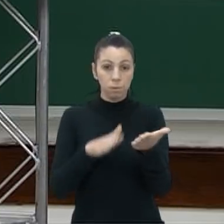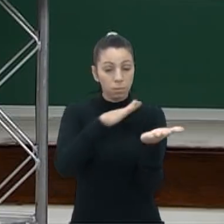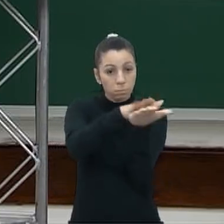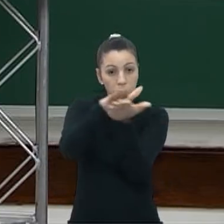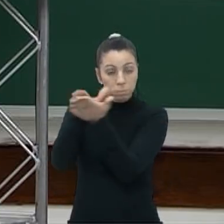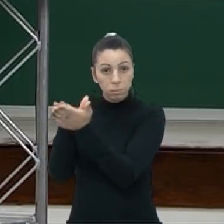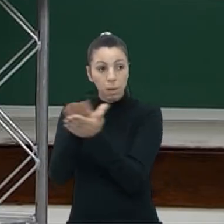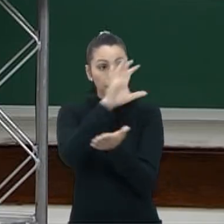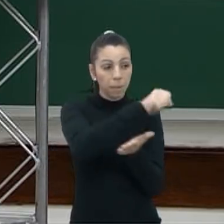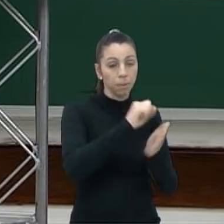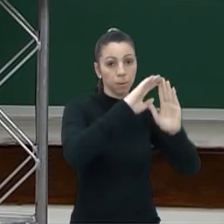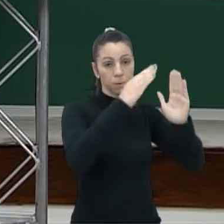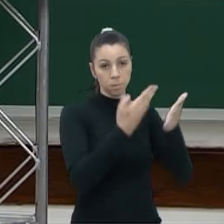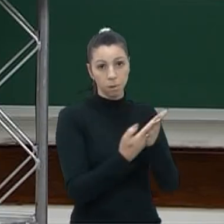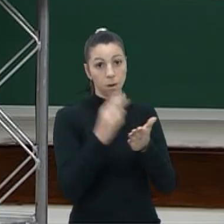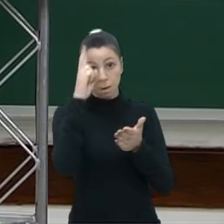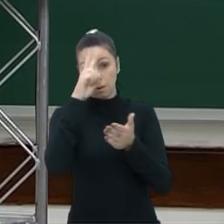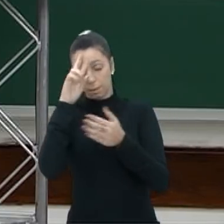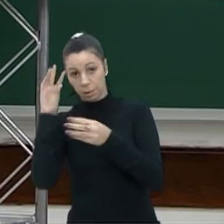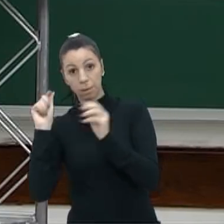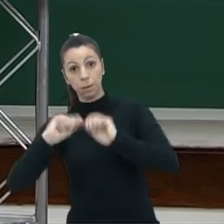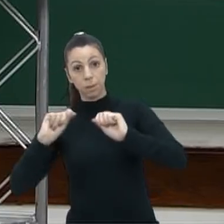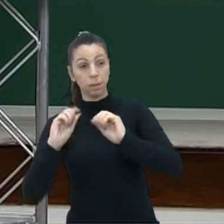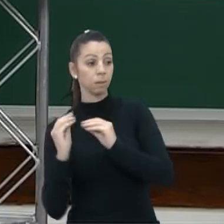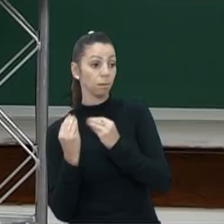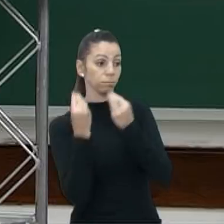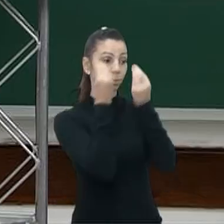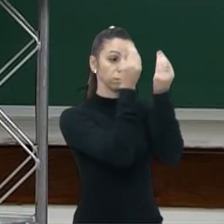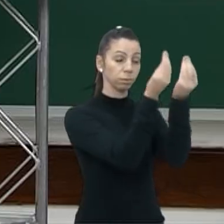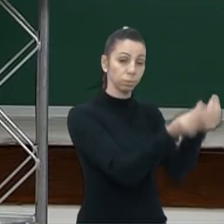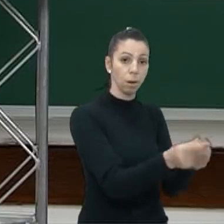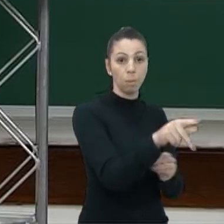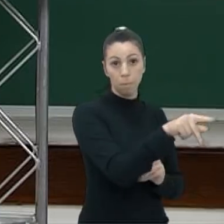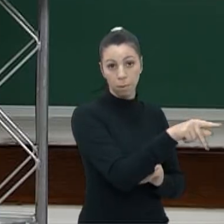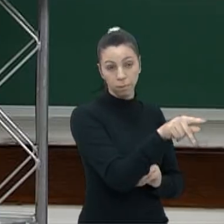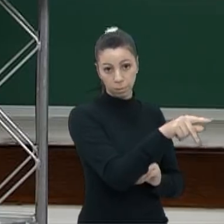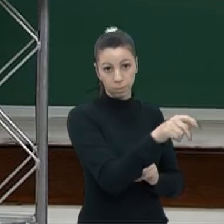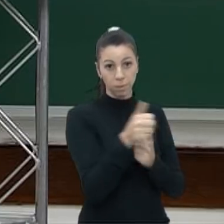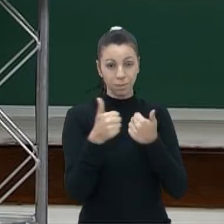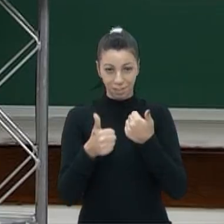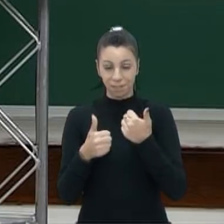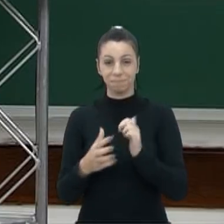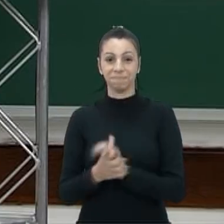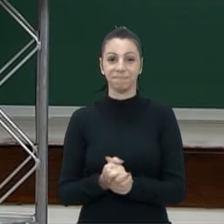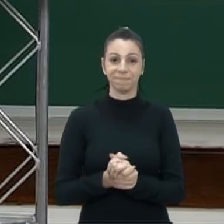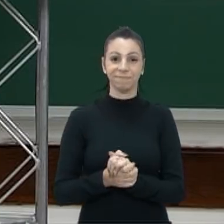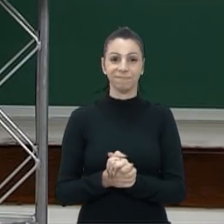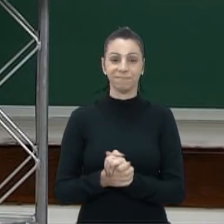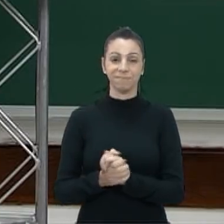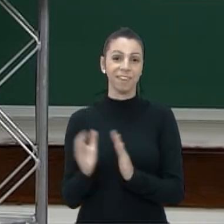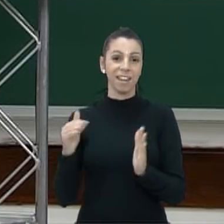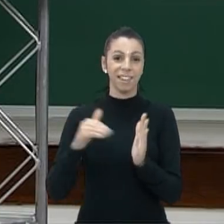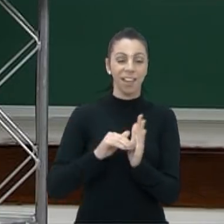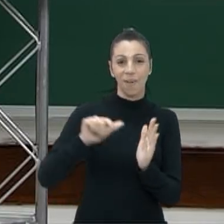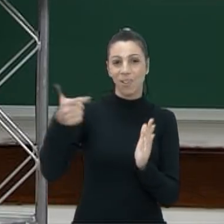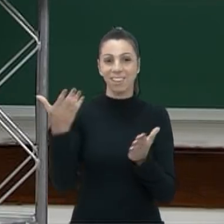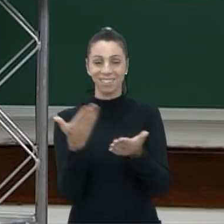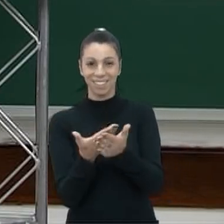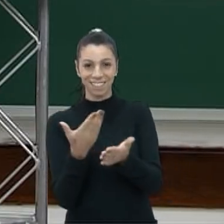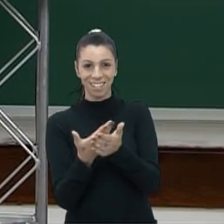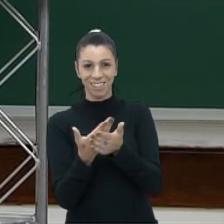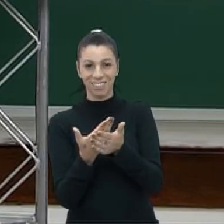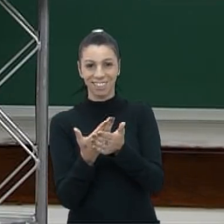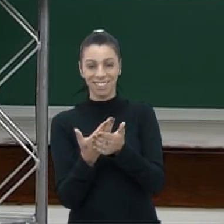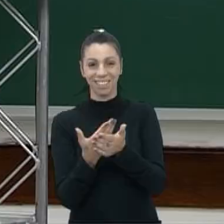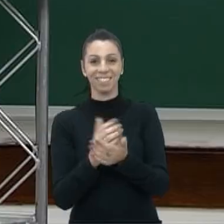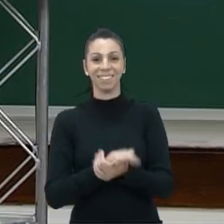buscando na escola, lembre-se de entregar as atividades ao seu professor aí na sua instituição. Beleza? Até mais, aguardamos vocês aí nas